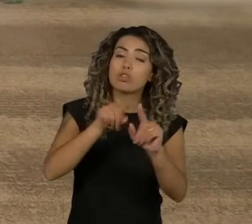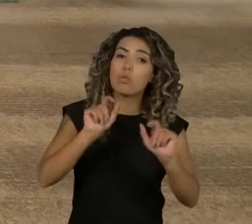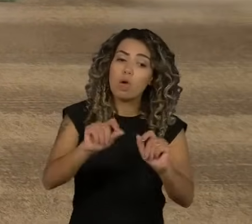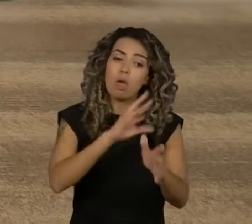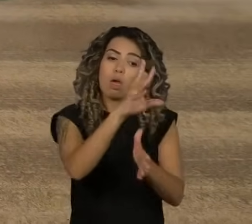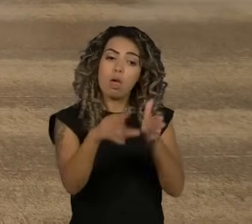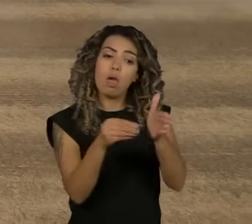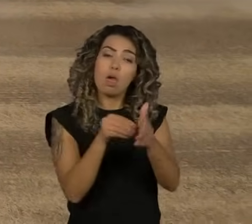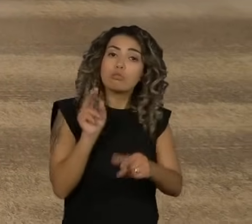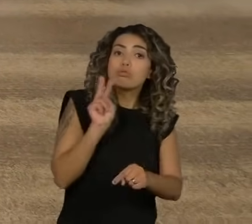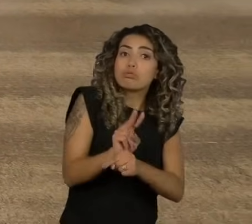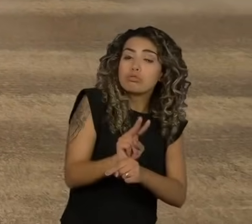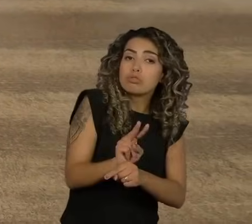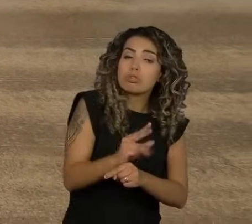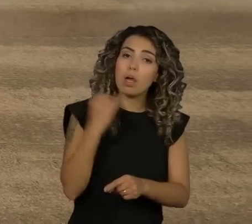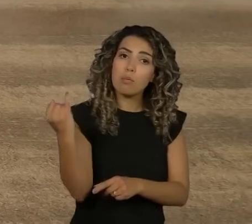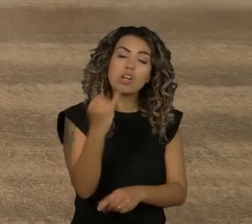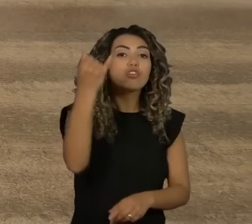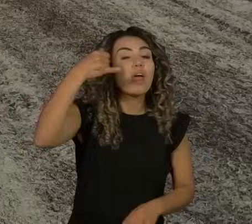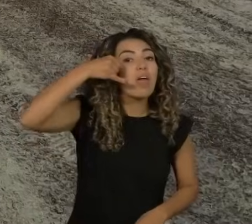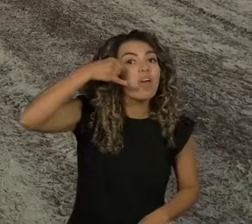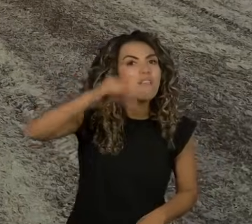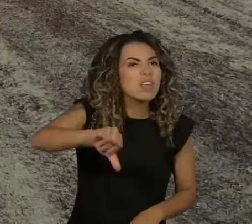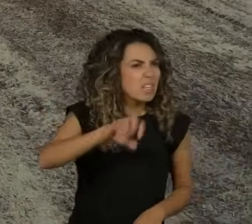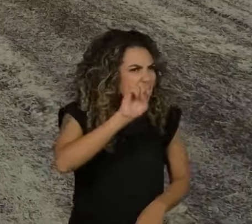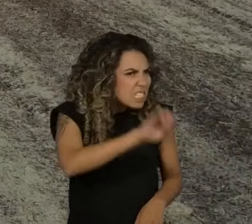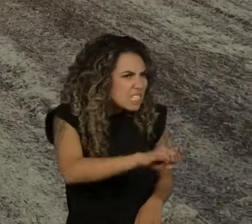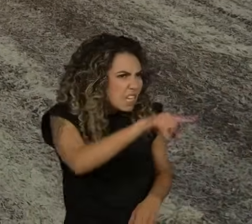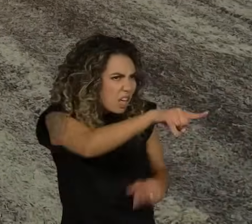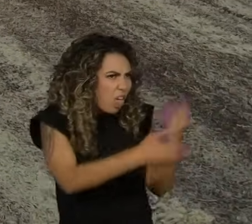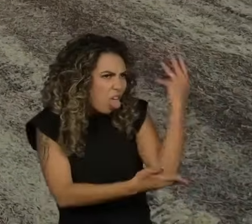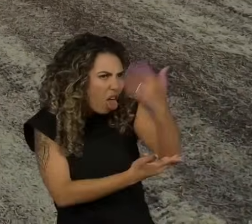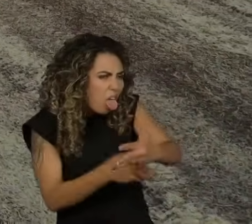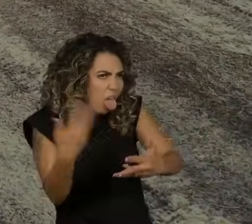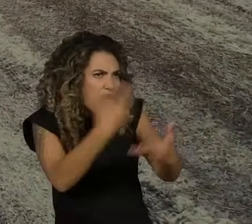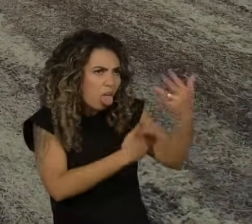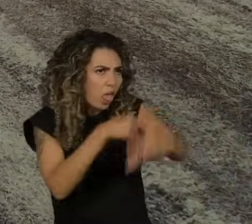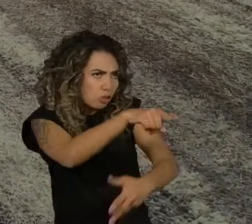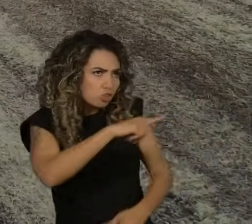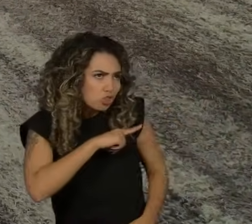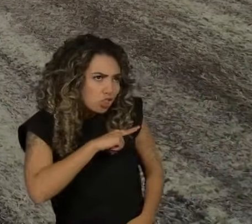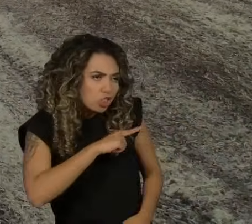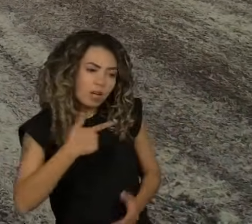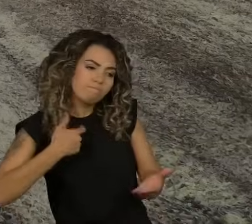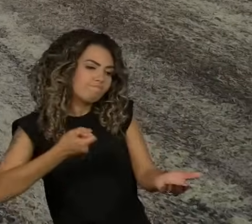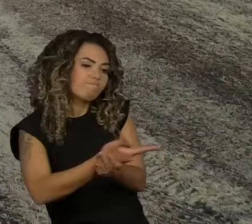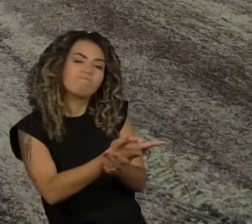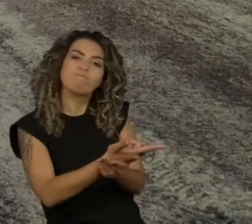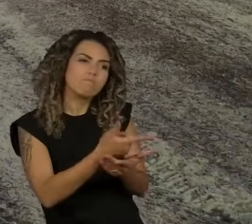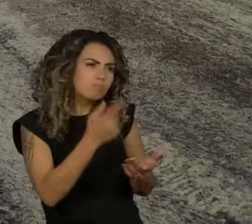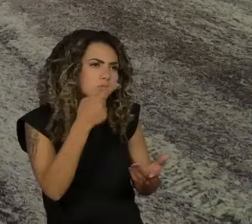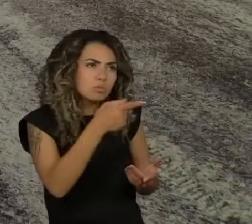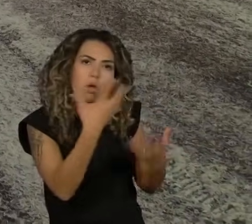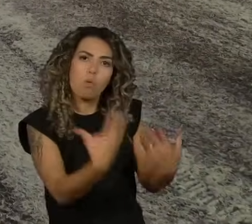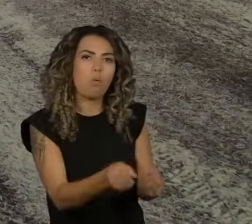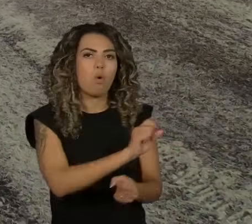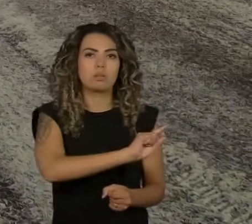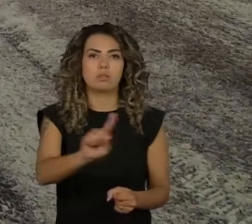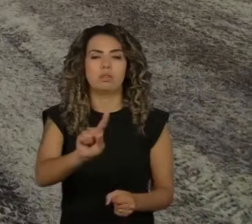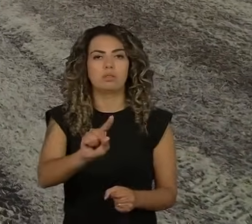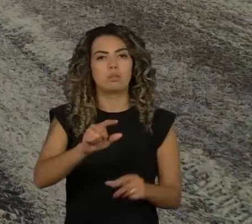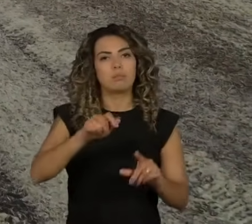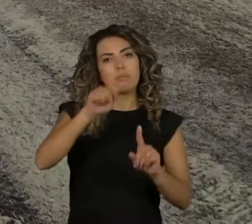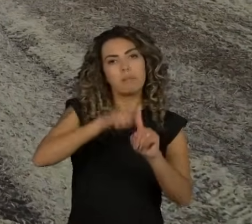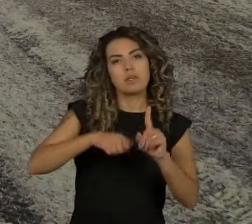de soja comprem de agricultores que tenham desmatado áreas na região até julho de 2008.